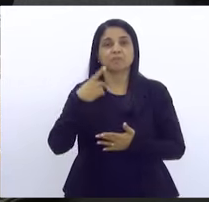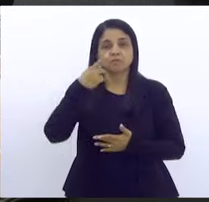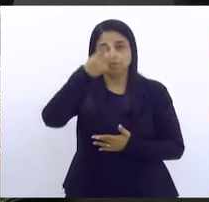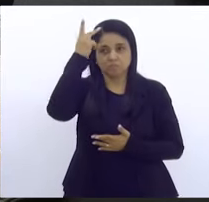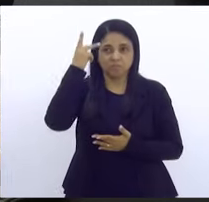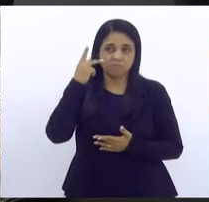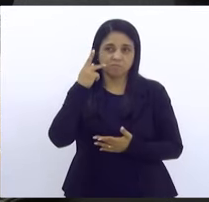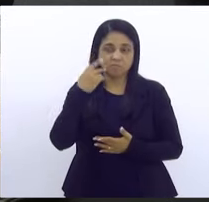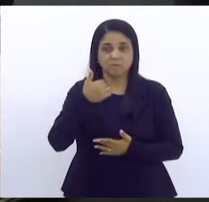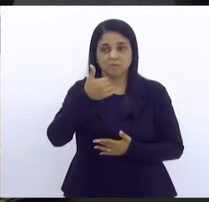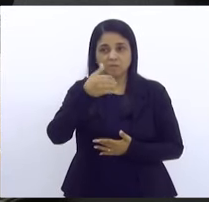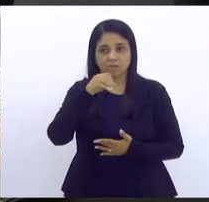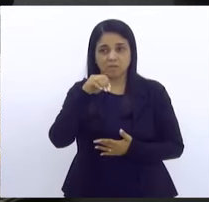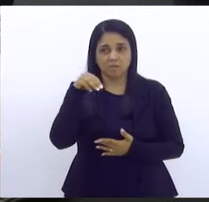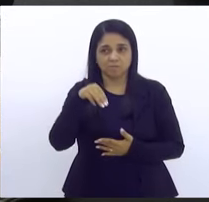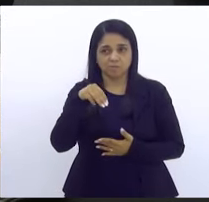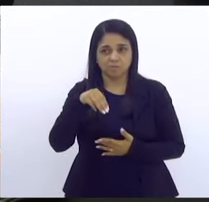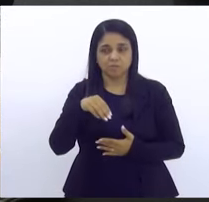10 minutos.